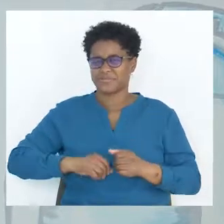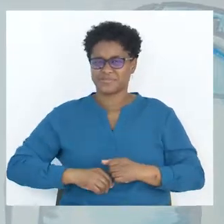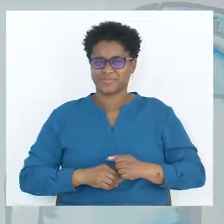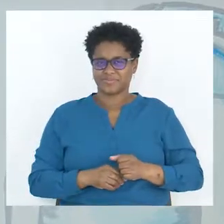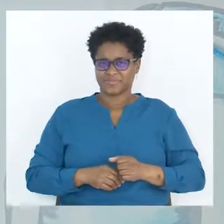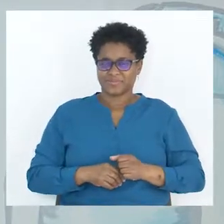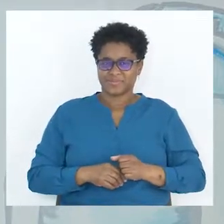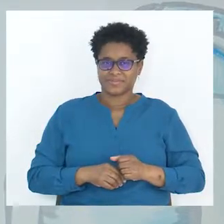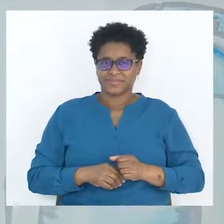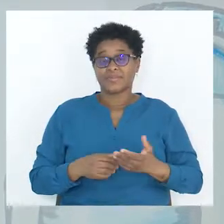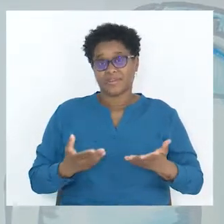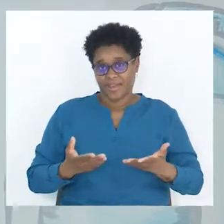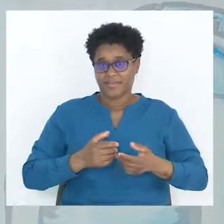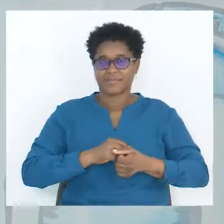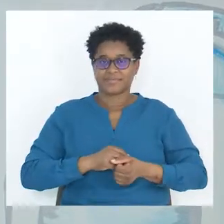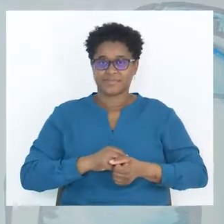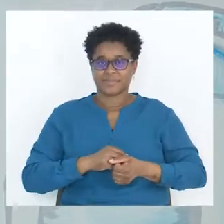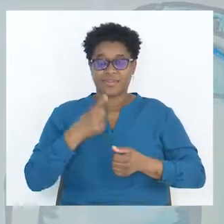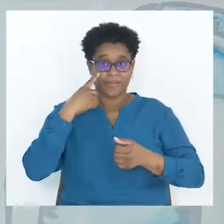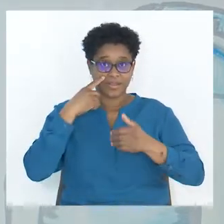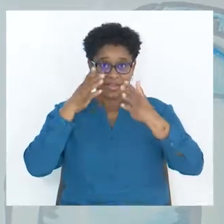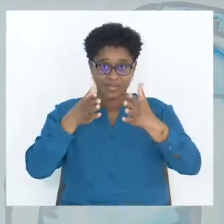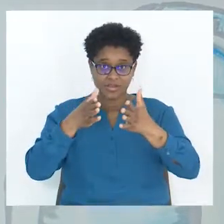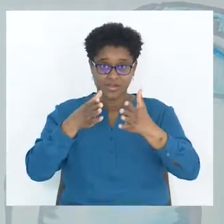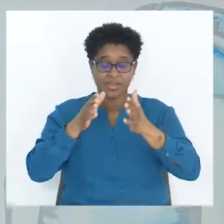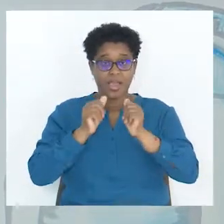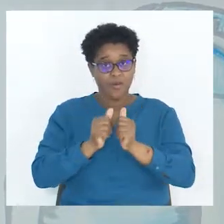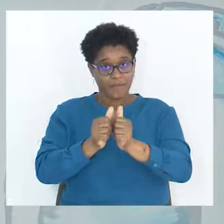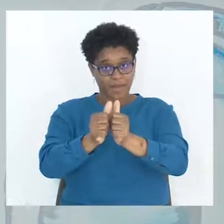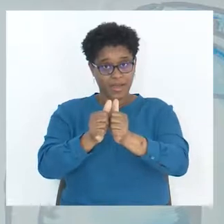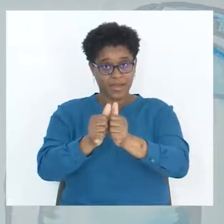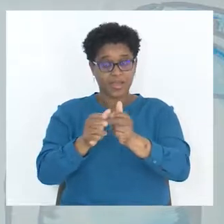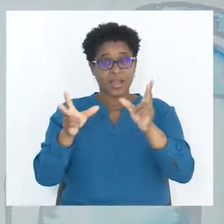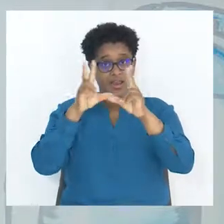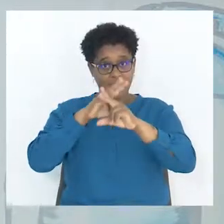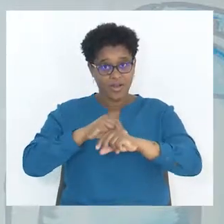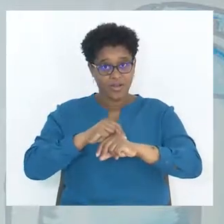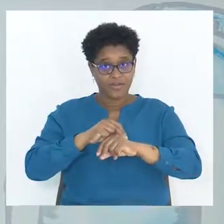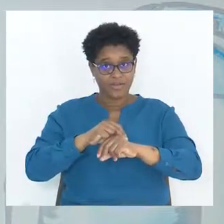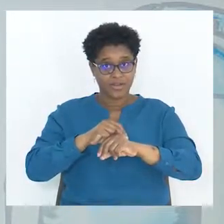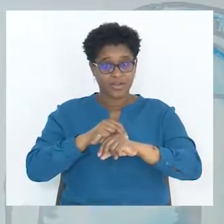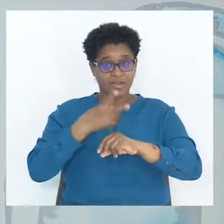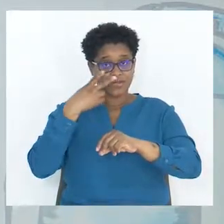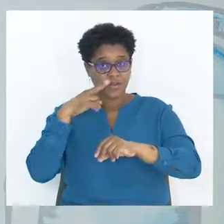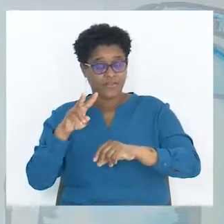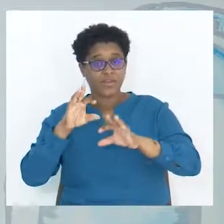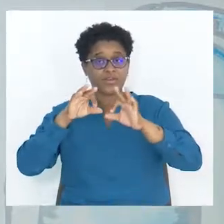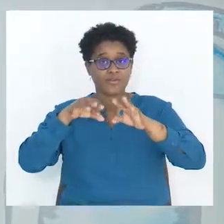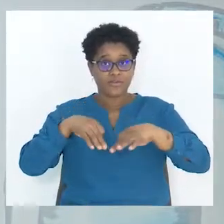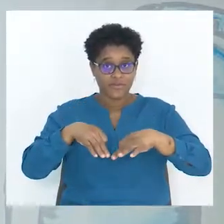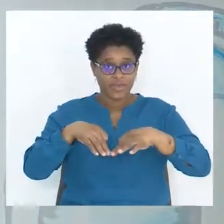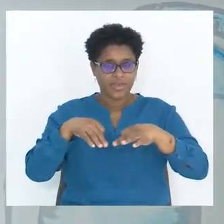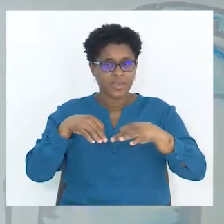complicada. Não é não. Então presta atenção, acompanha, anota e vais ver que no